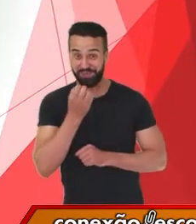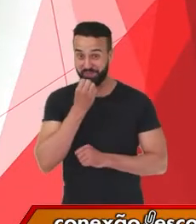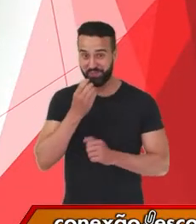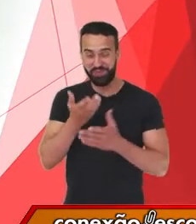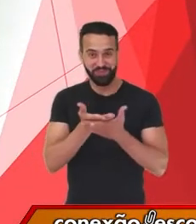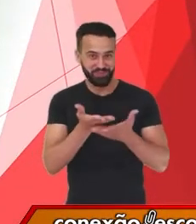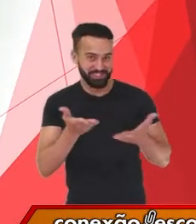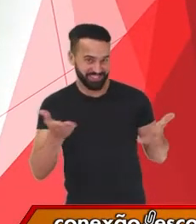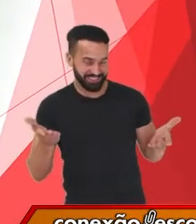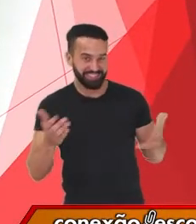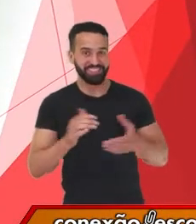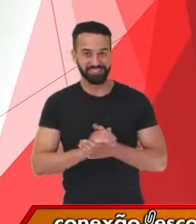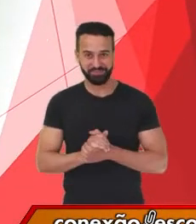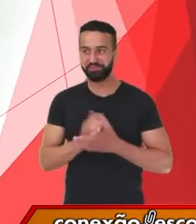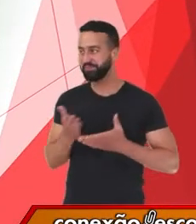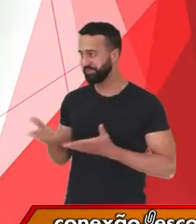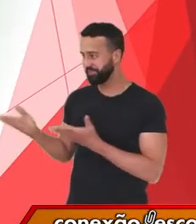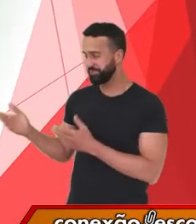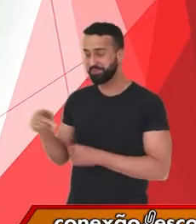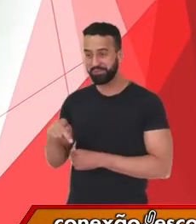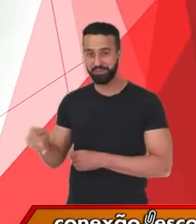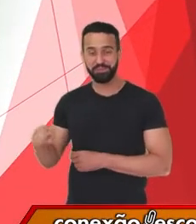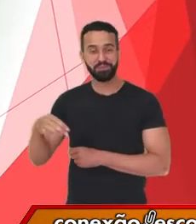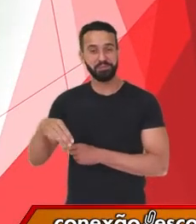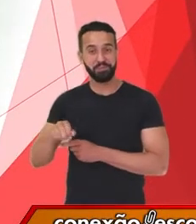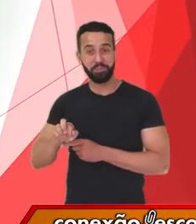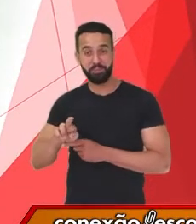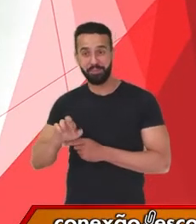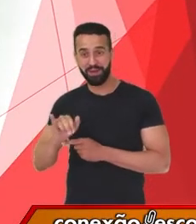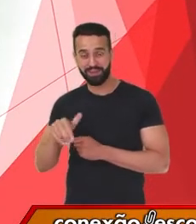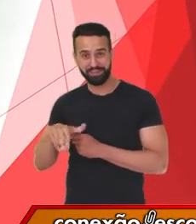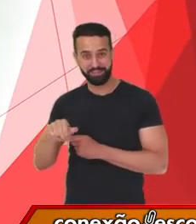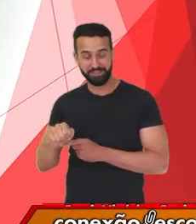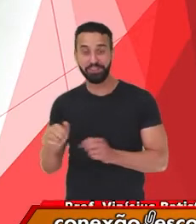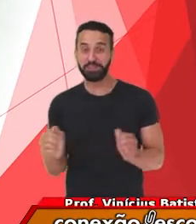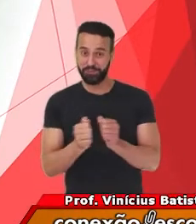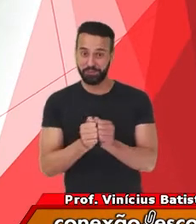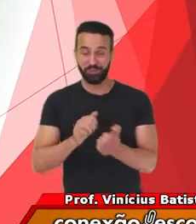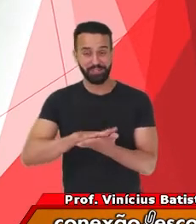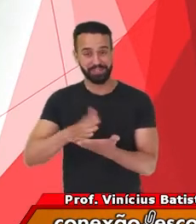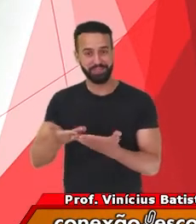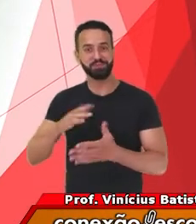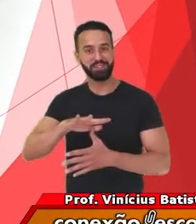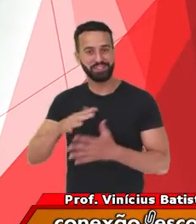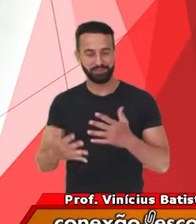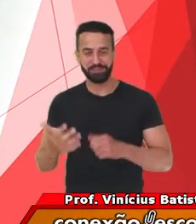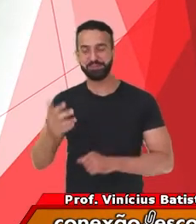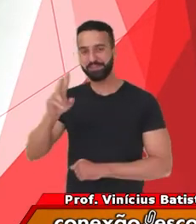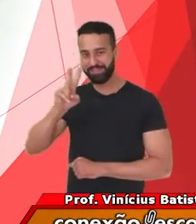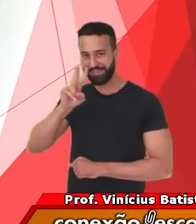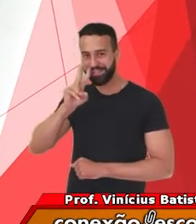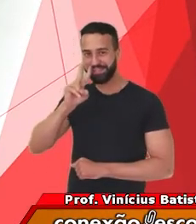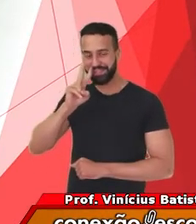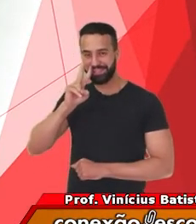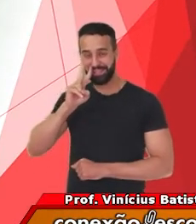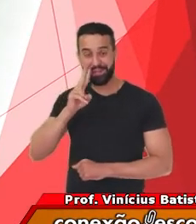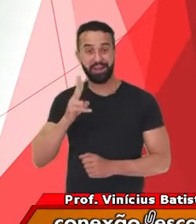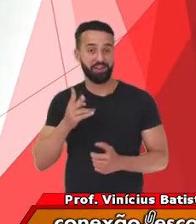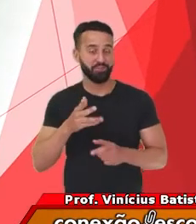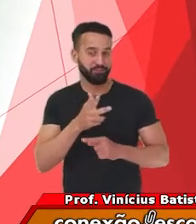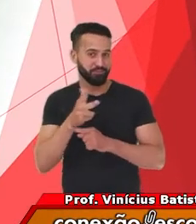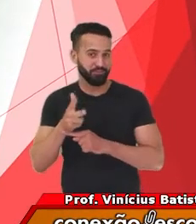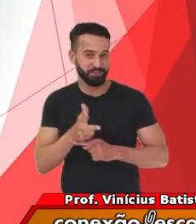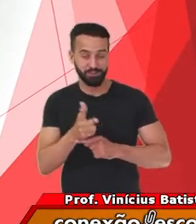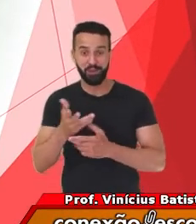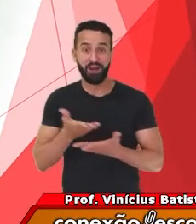tudo bem com você? Eu sou a professora Mariana Araguaia, estamos também com o nosso intérprete de Libras, Vinícius, para a videoaula